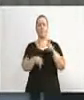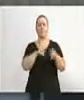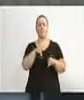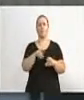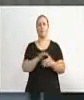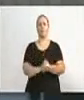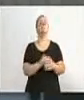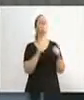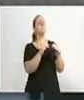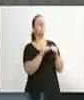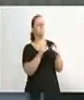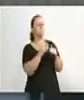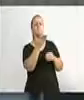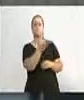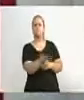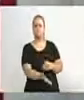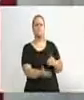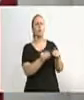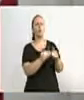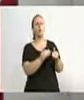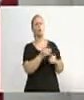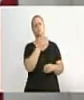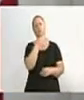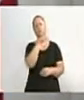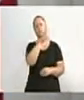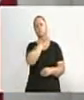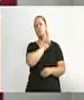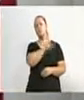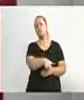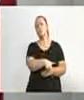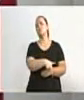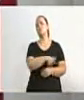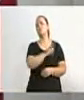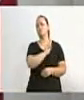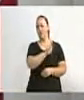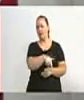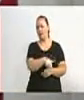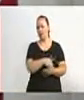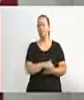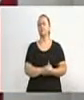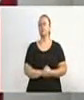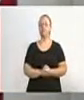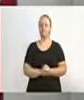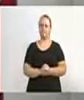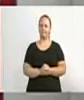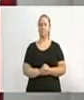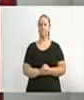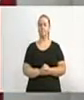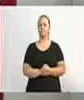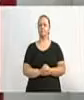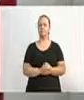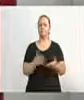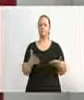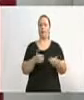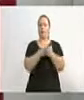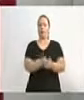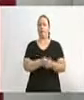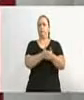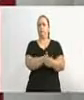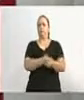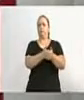Concordo com Vossa Excelência, vereador. Eu acho que Vossa Excelência está coberto de razão, né? Pelo contrário, né? Eram perseguidos os líderes